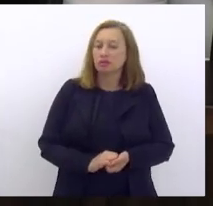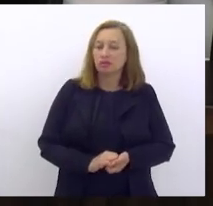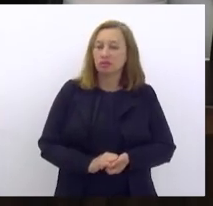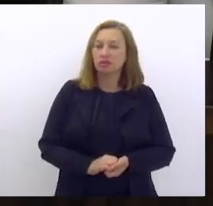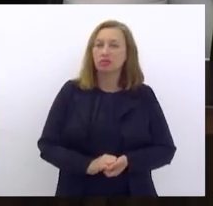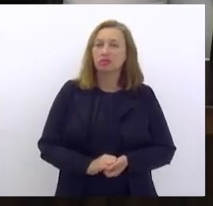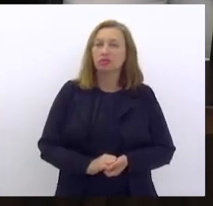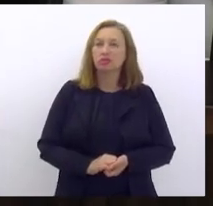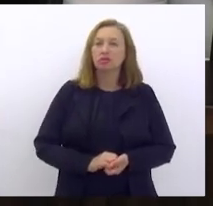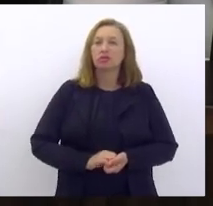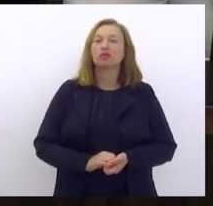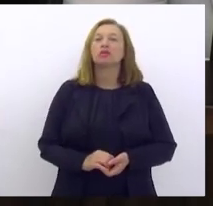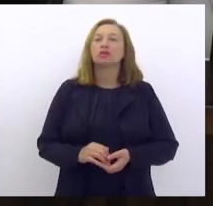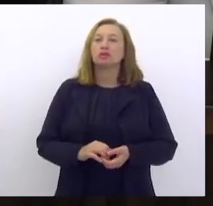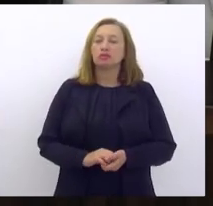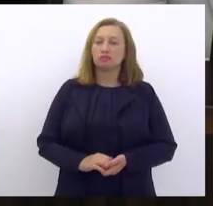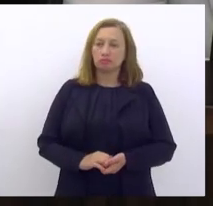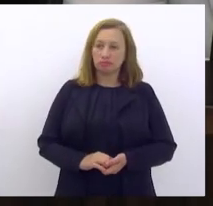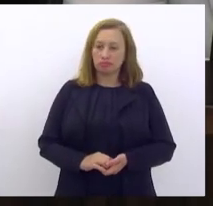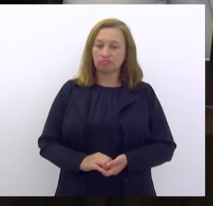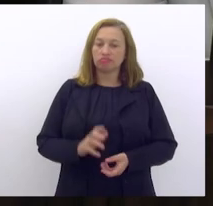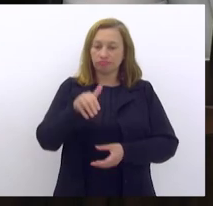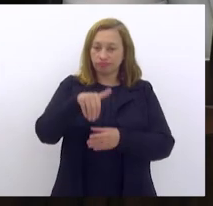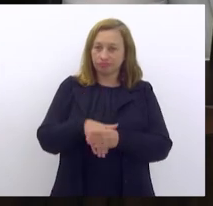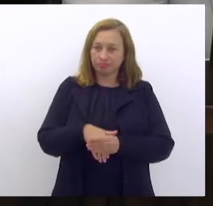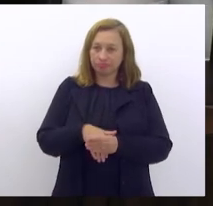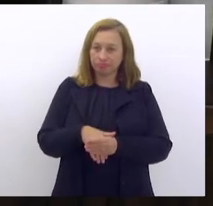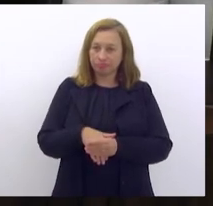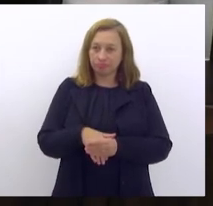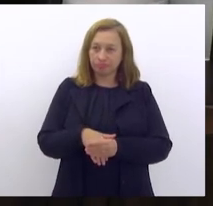Com os pareceres emitidos, em votação.